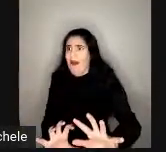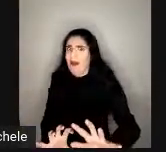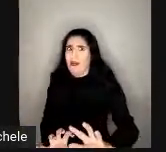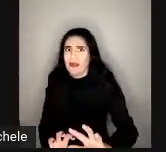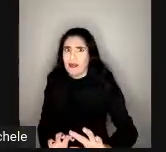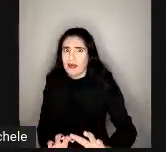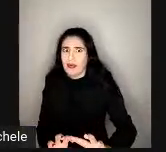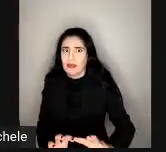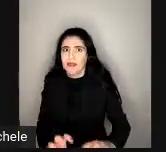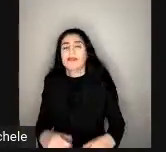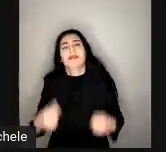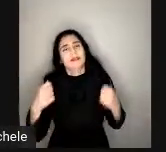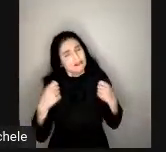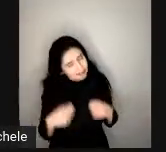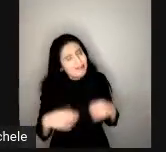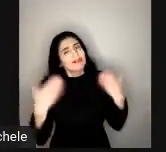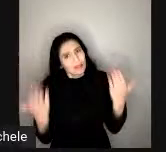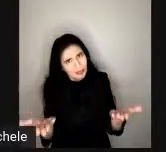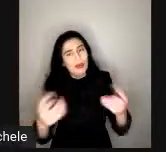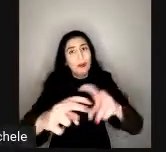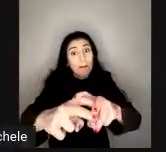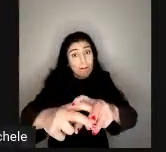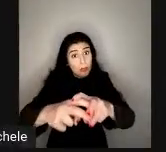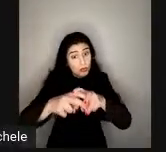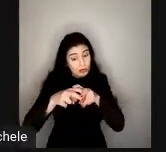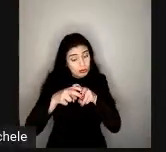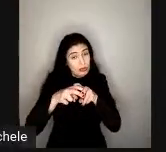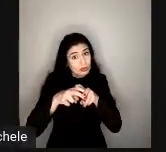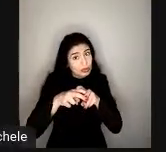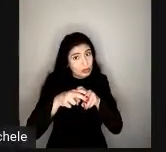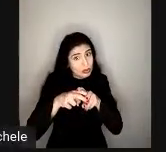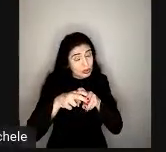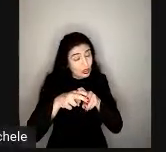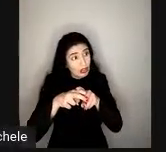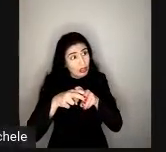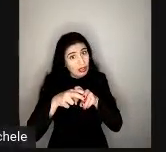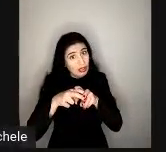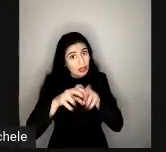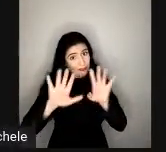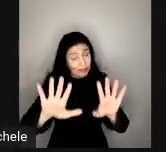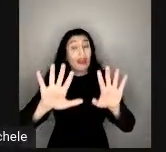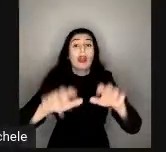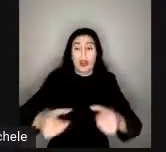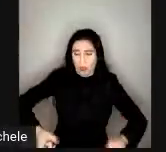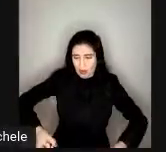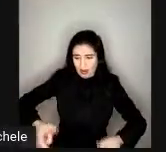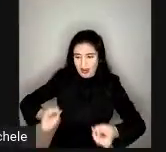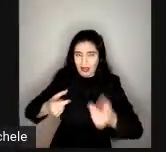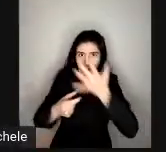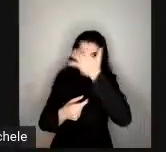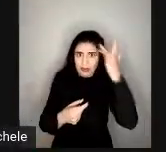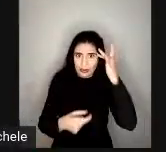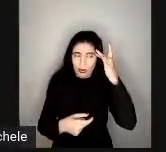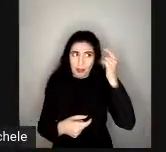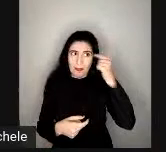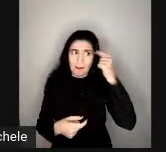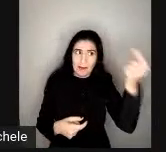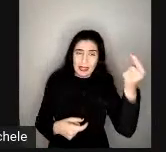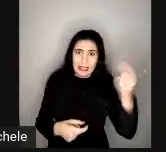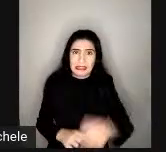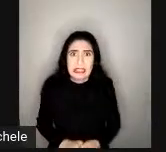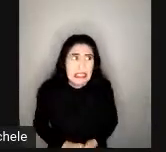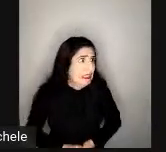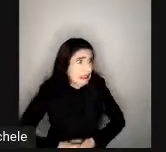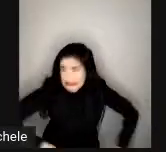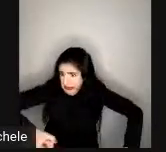por isso que a gente, ao contrário, porque as pessoas veem o câncer como uma doença rapidamente progressiva, né,